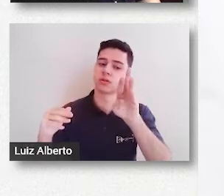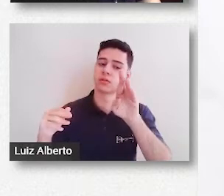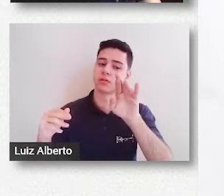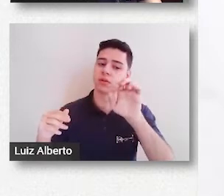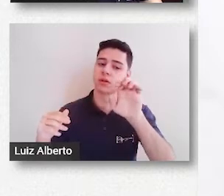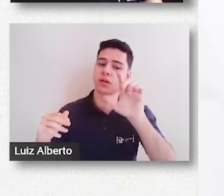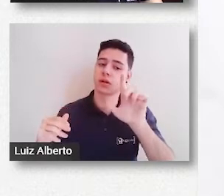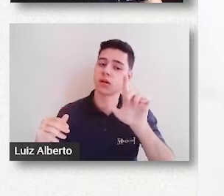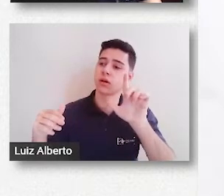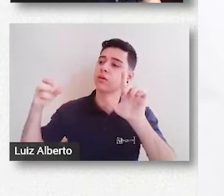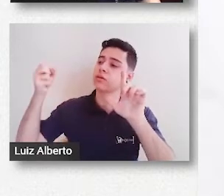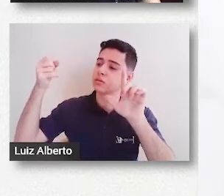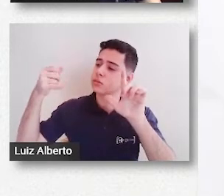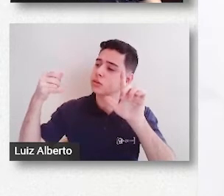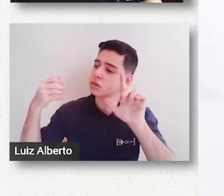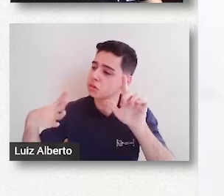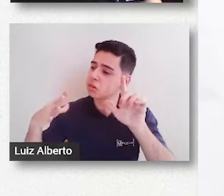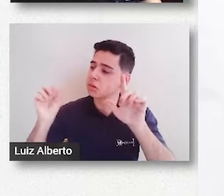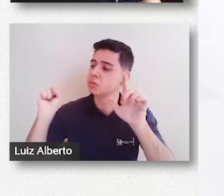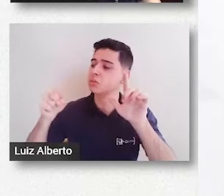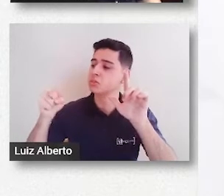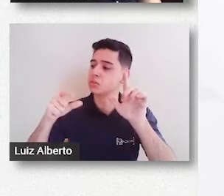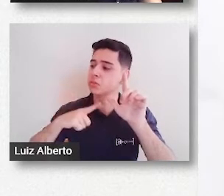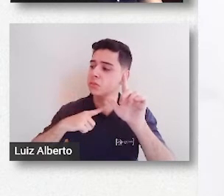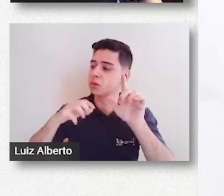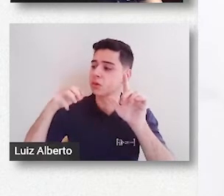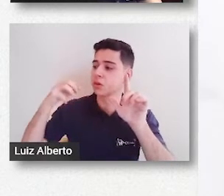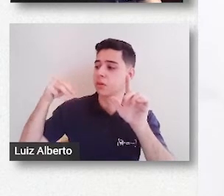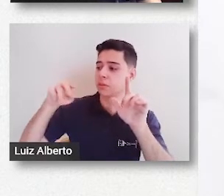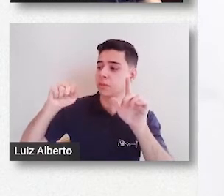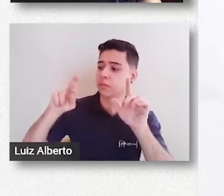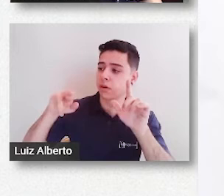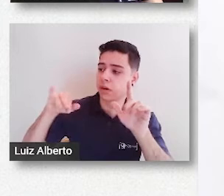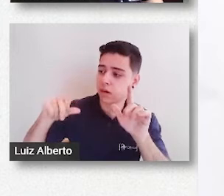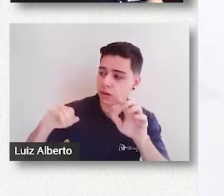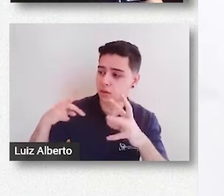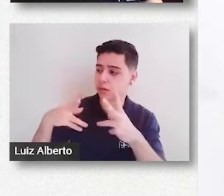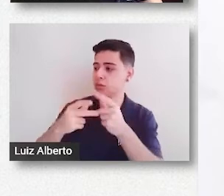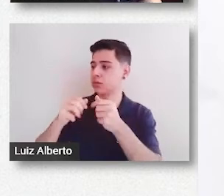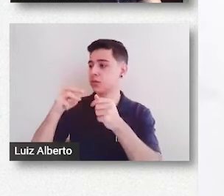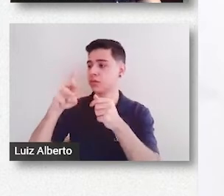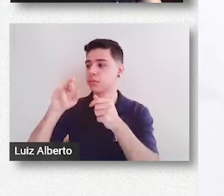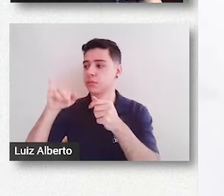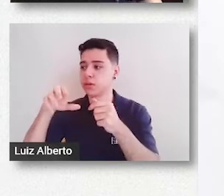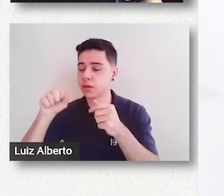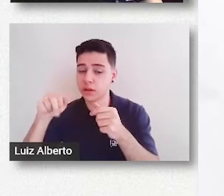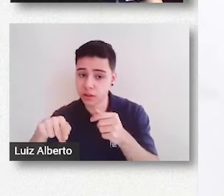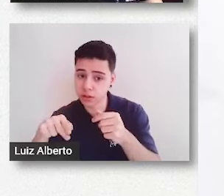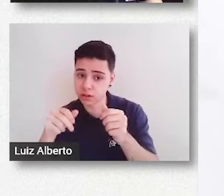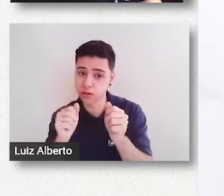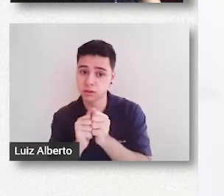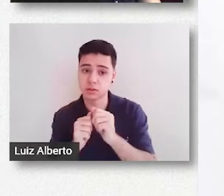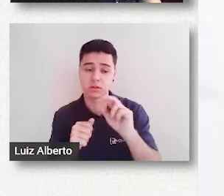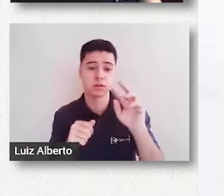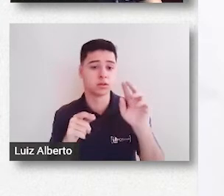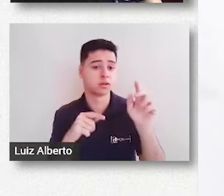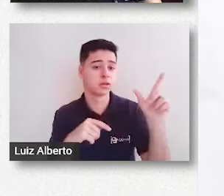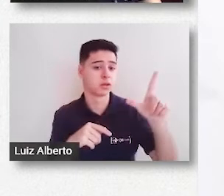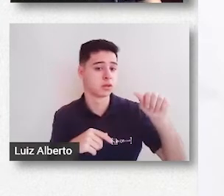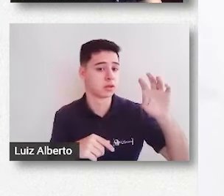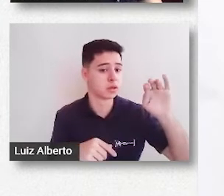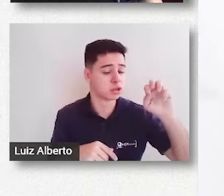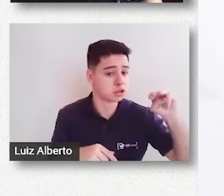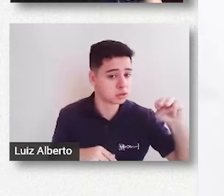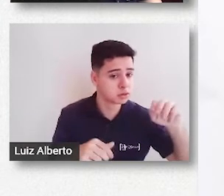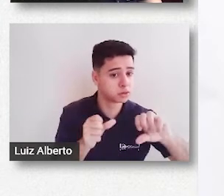que eles iriam conceber Maria, que na verdade é Miriam, né, em hebraico, que para o latim é que torna-se